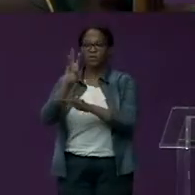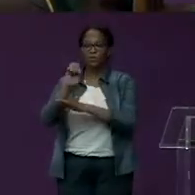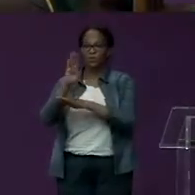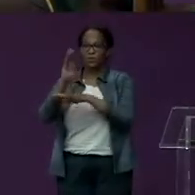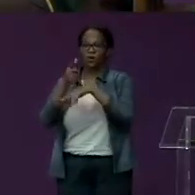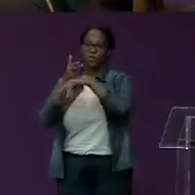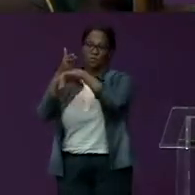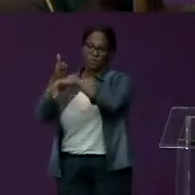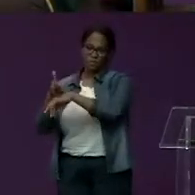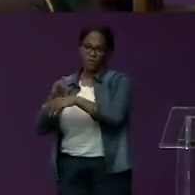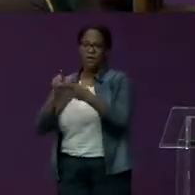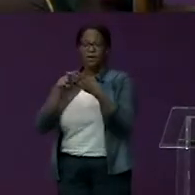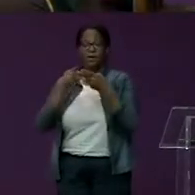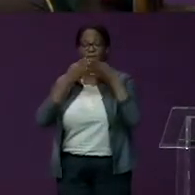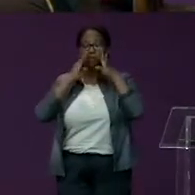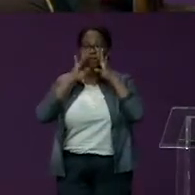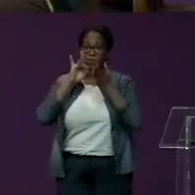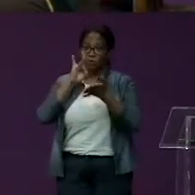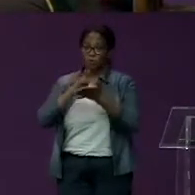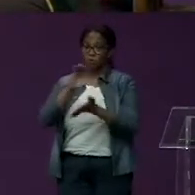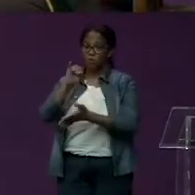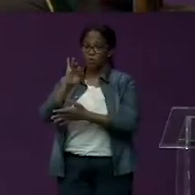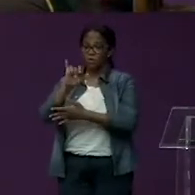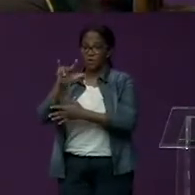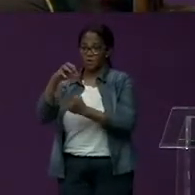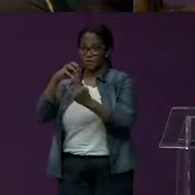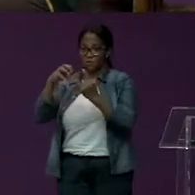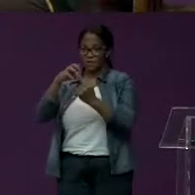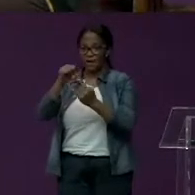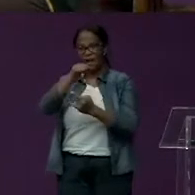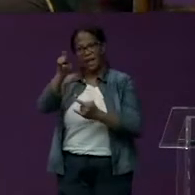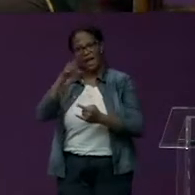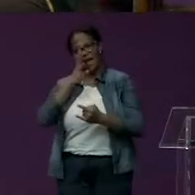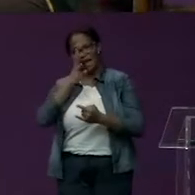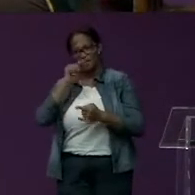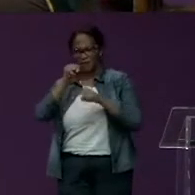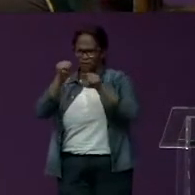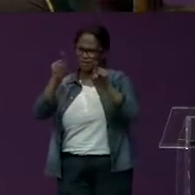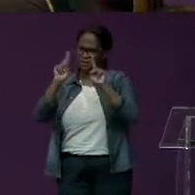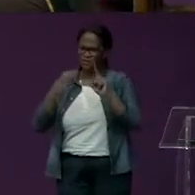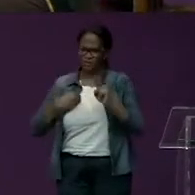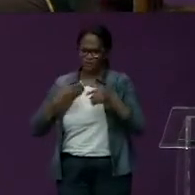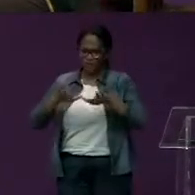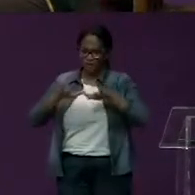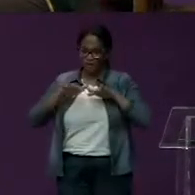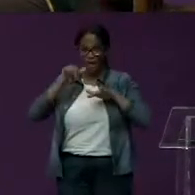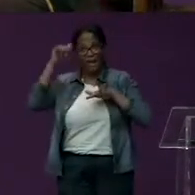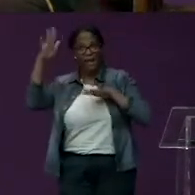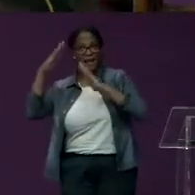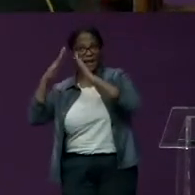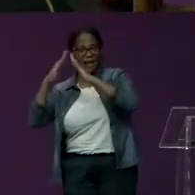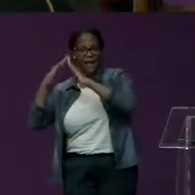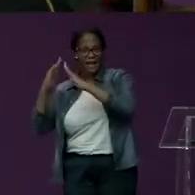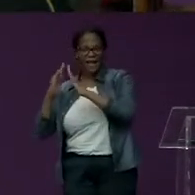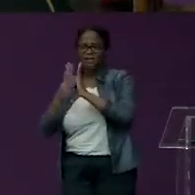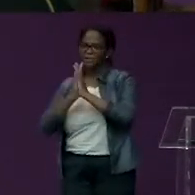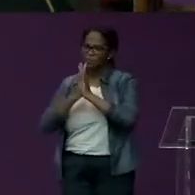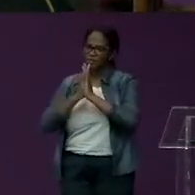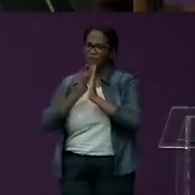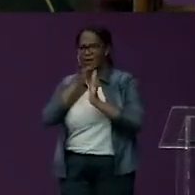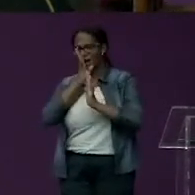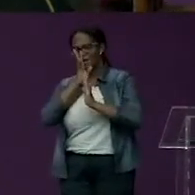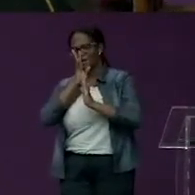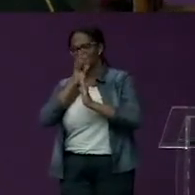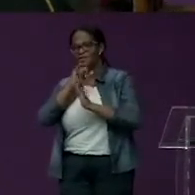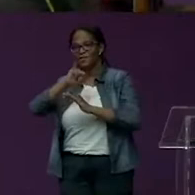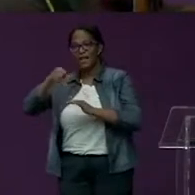da Fiocruz, oficial Fiocruz. Assista, não vocês que estão aqui, vocês que estão em casa, onde estão as câmeras? Vocês que estão em